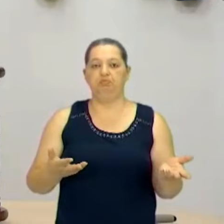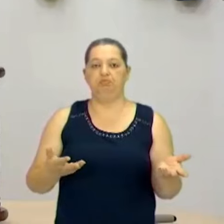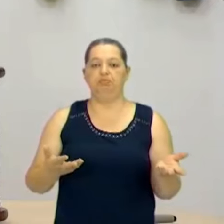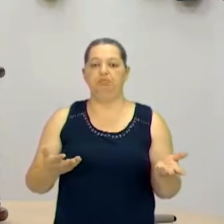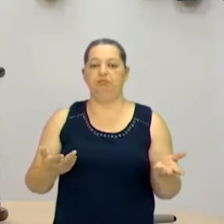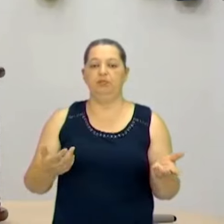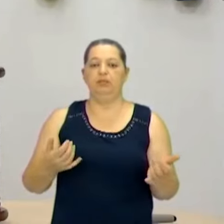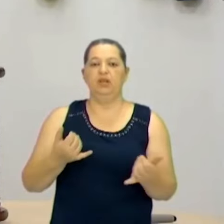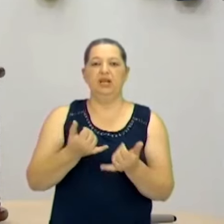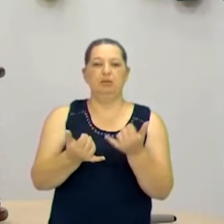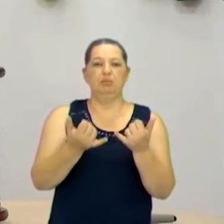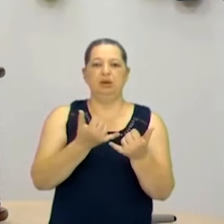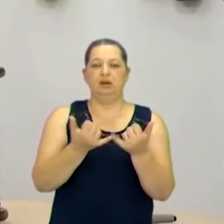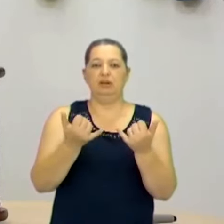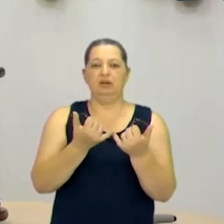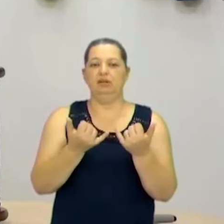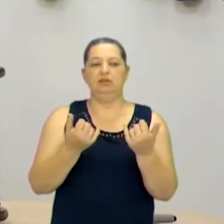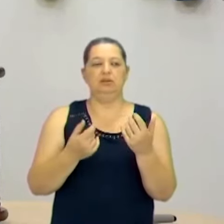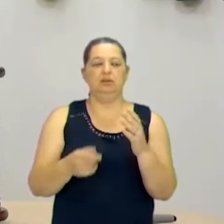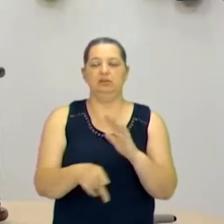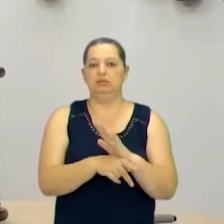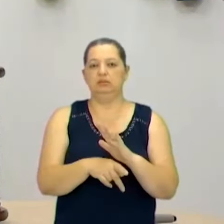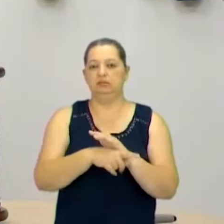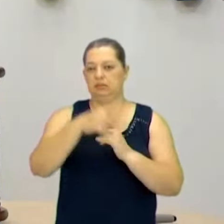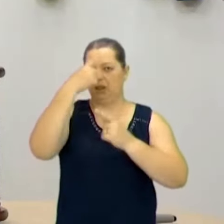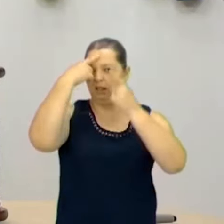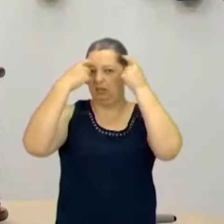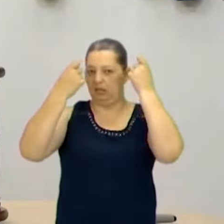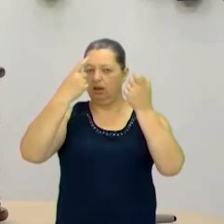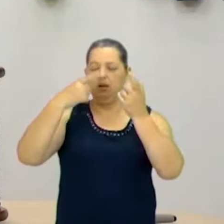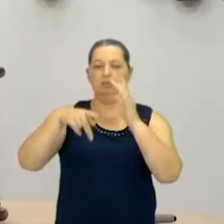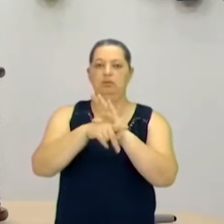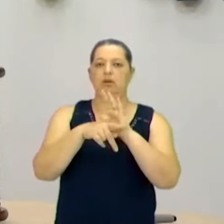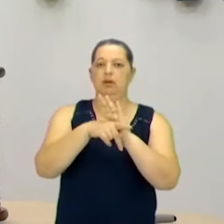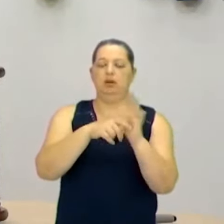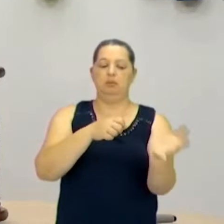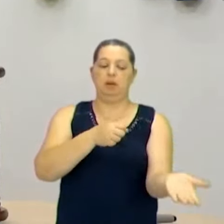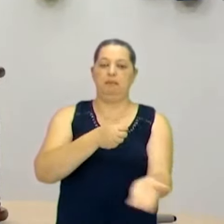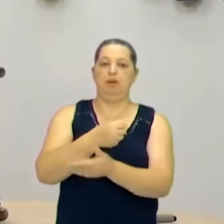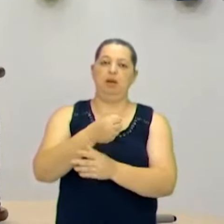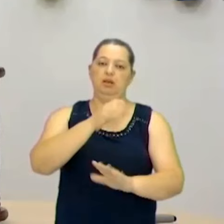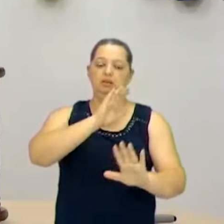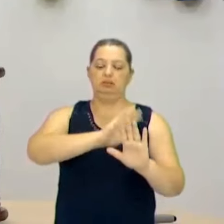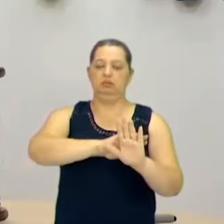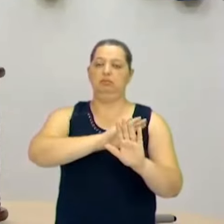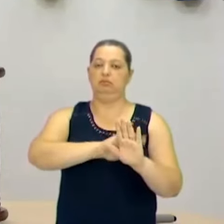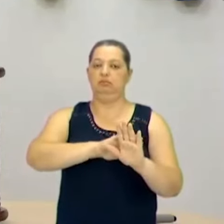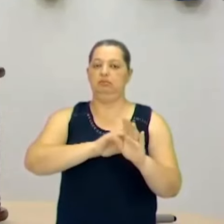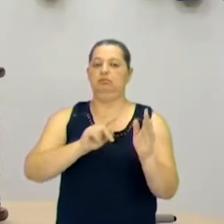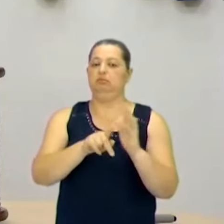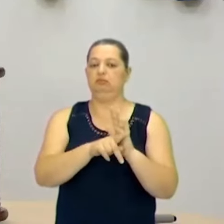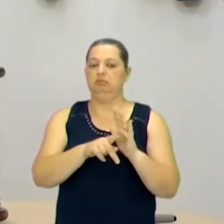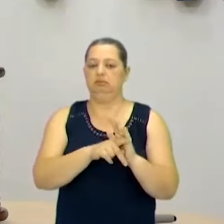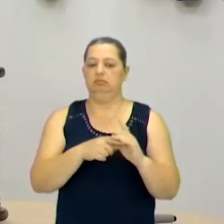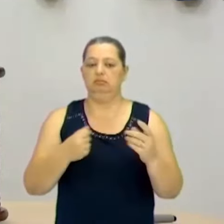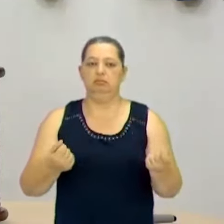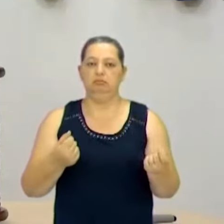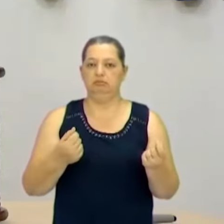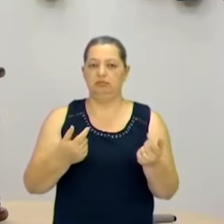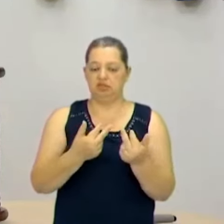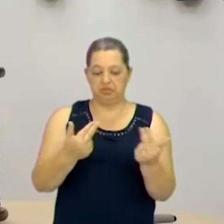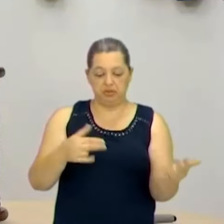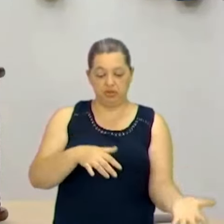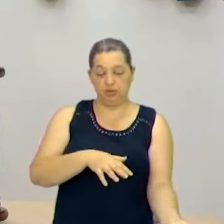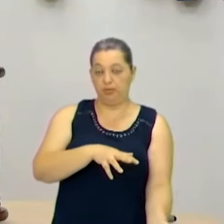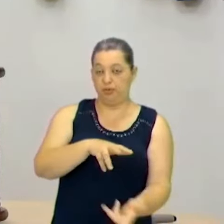com suas causas radicais baseados nesse pensamento fundamentalista e com essas concepções maniqueístas de mundo, né?